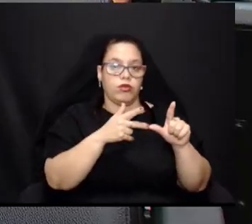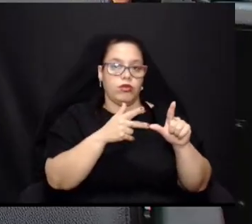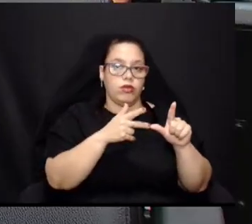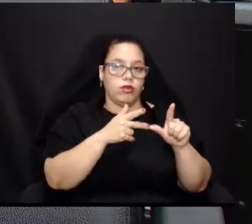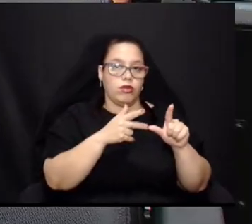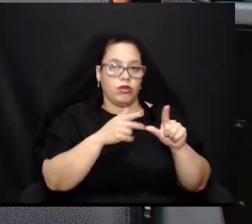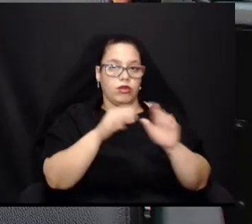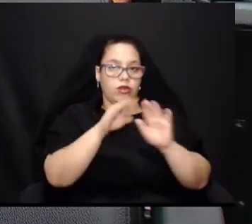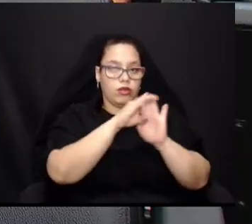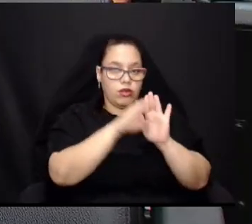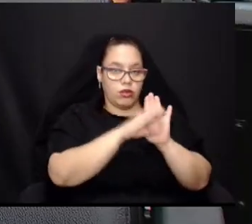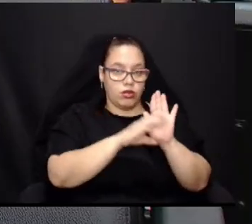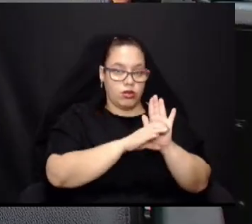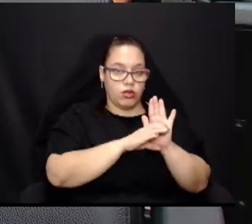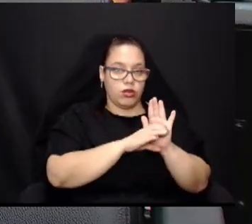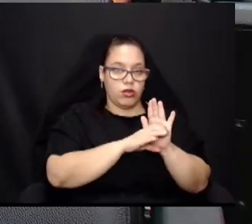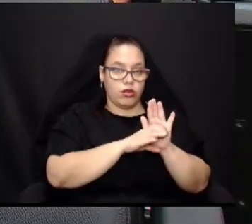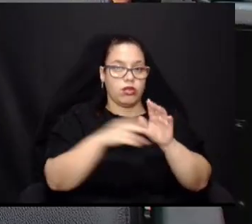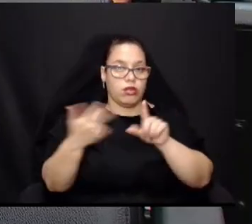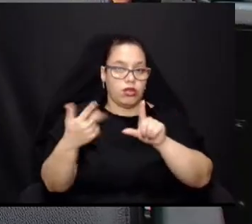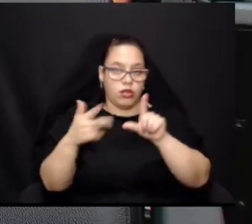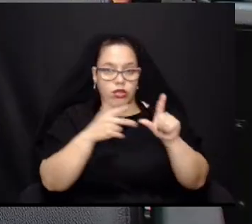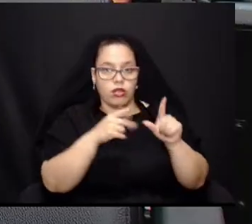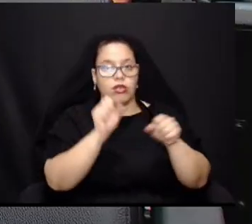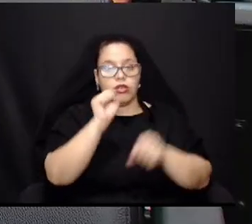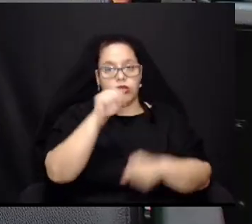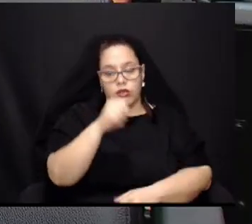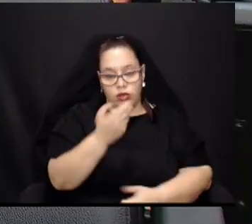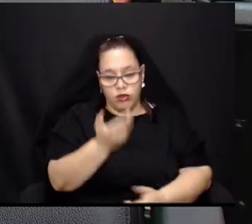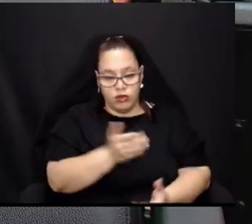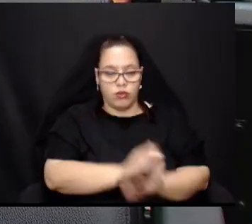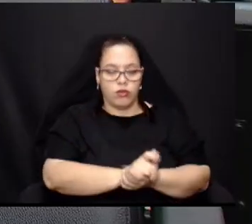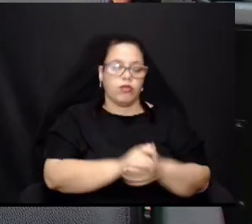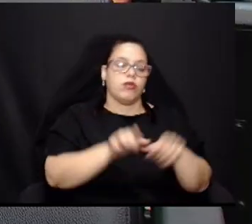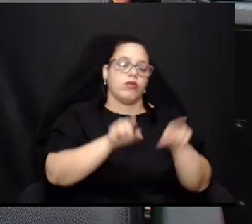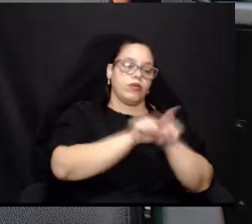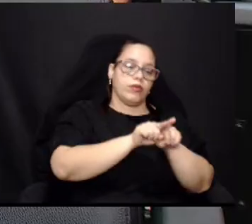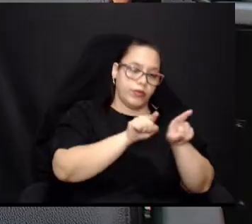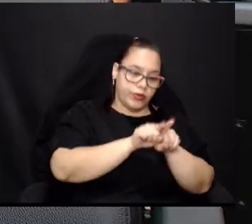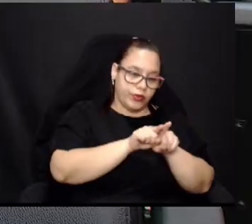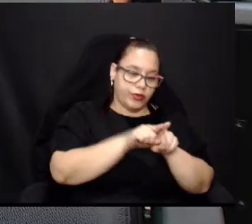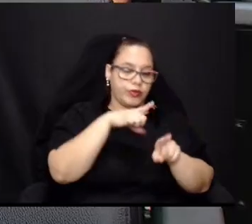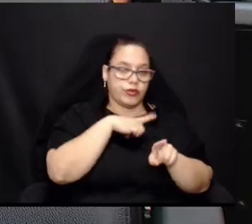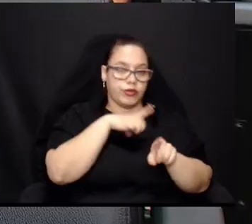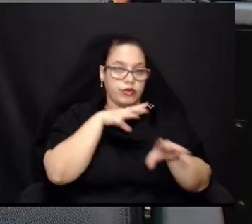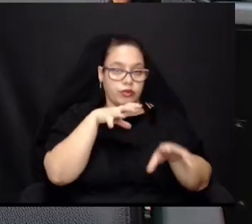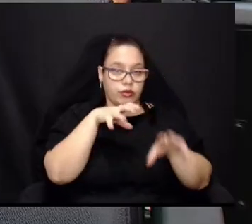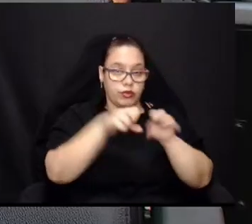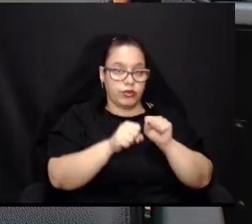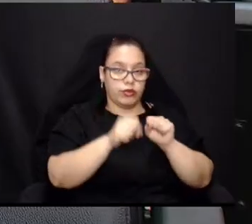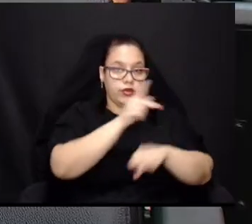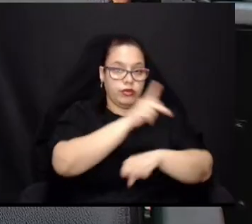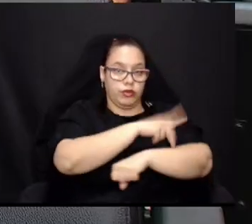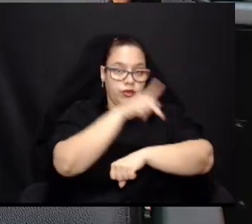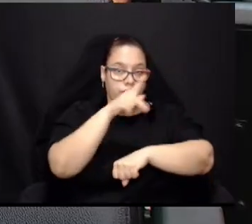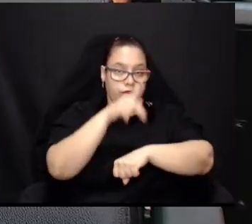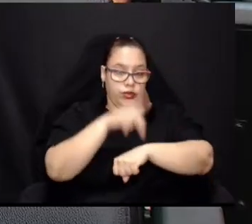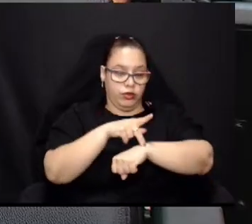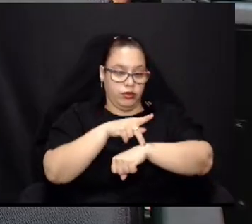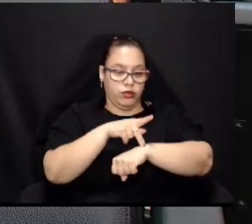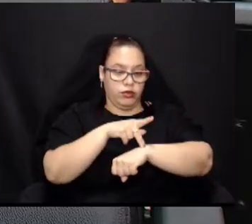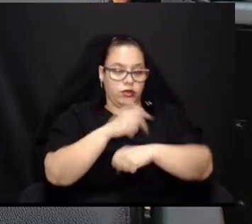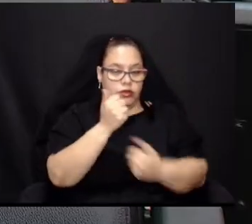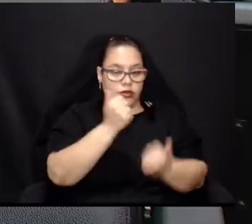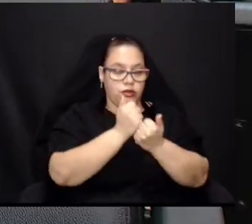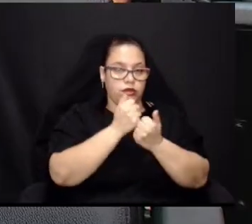conteúdo mais legislativo mesmo. A gente tem uma formatação pedagógica que teve o apoio da Elecamp,